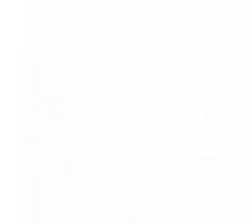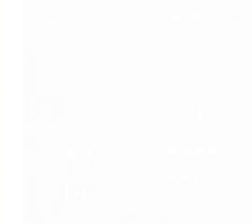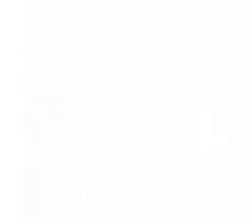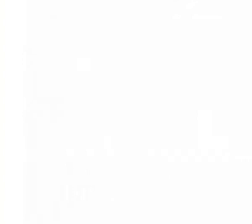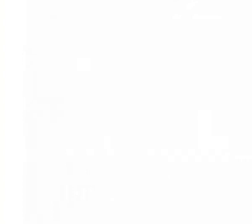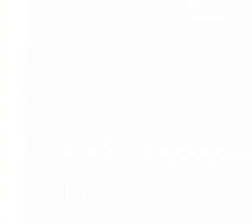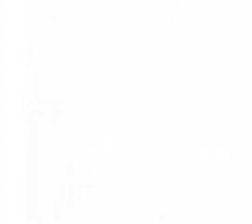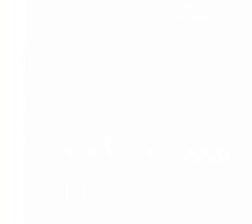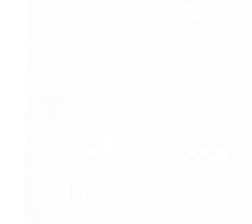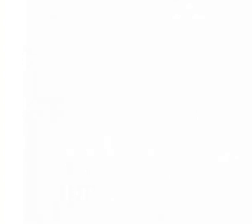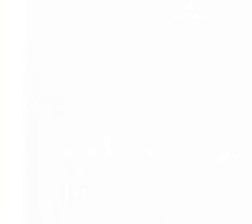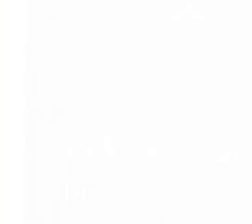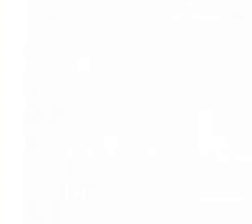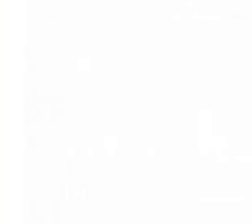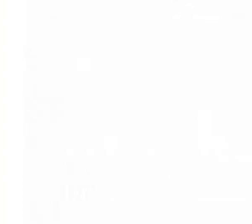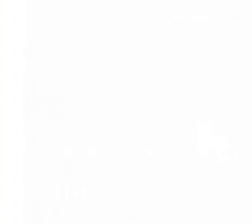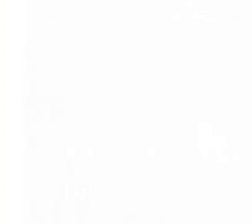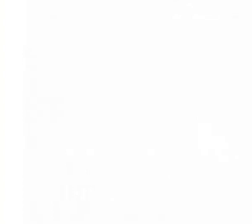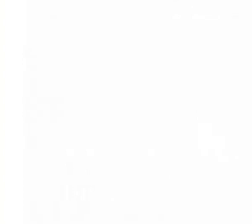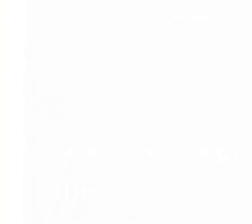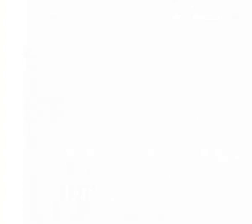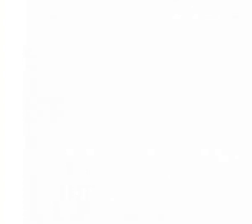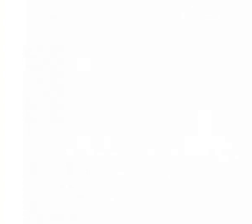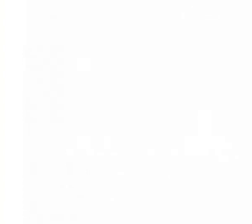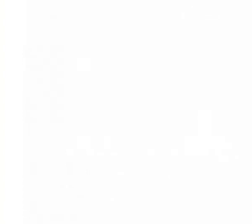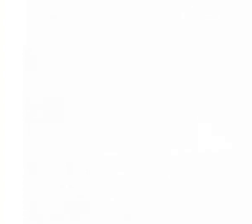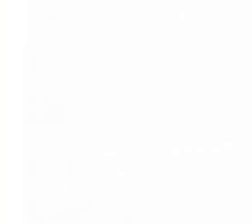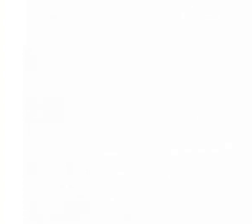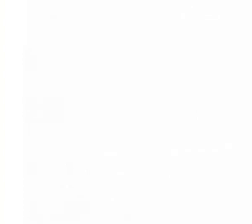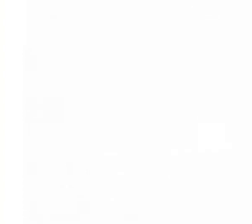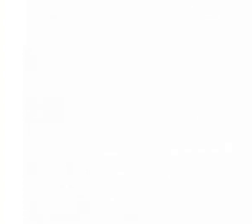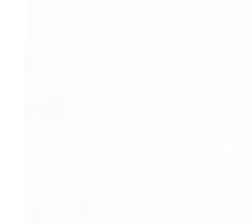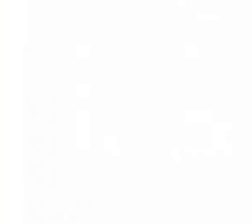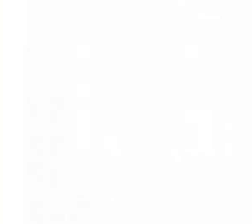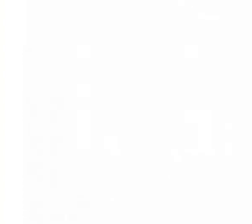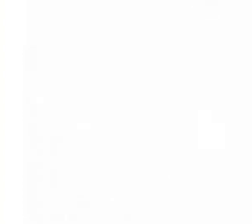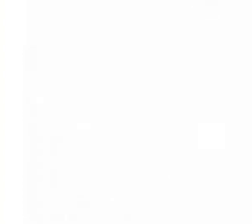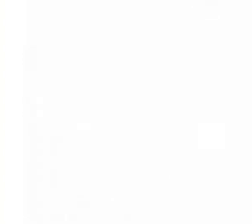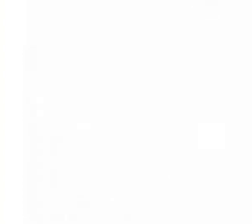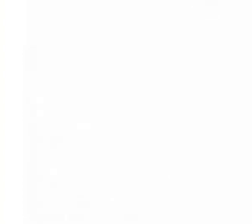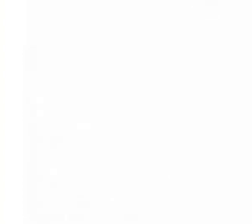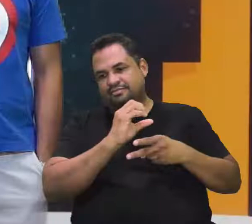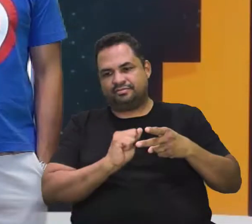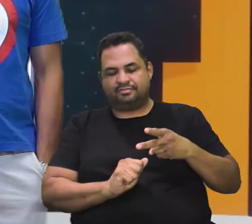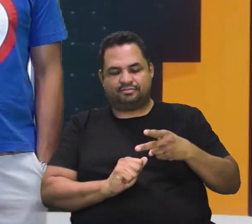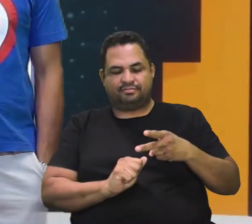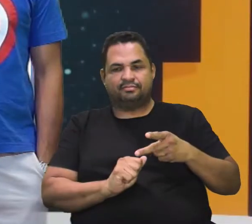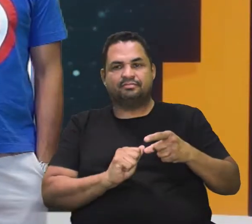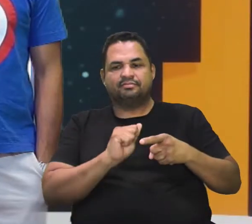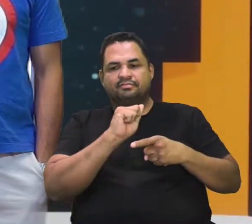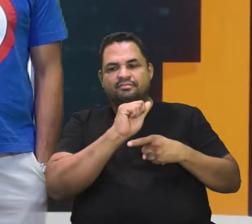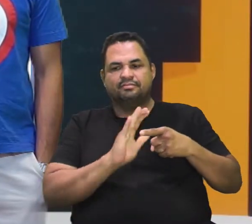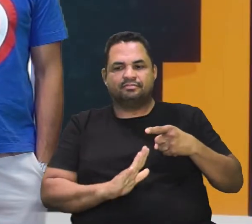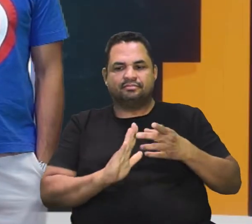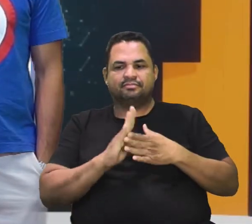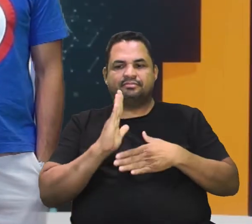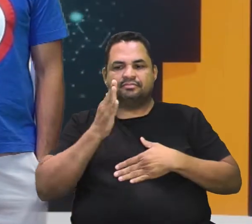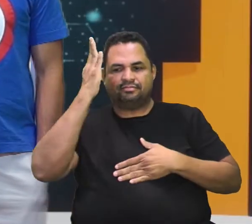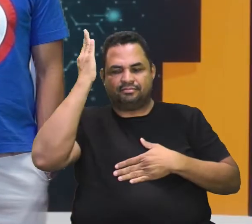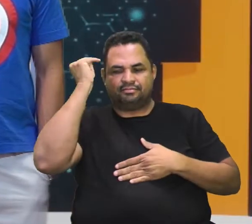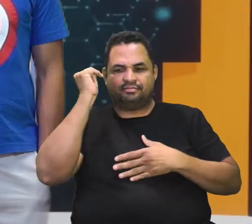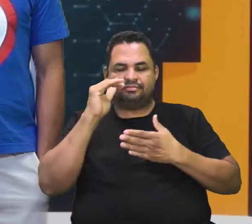zero? Se eu dividir o C por A e der resultado zero, agora a gente já sabe, né?